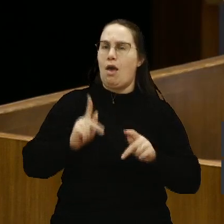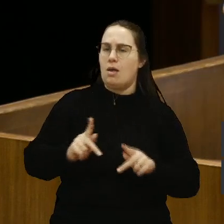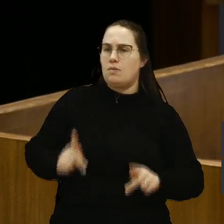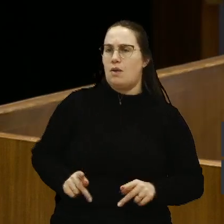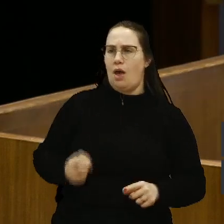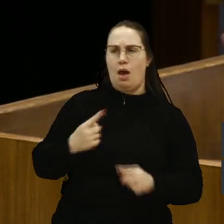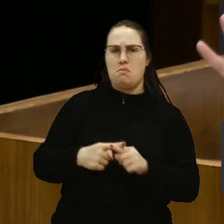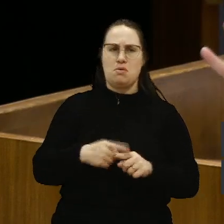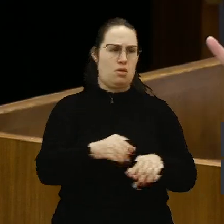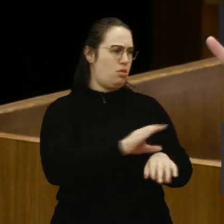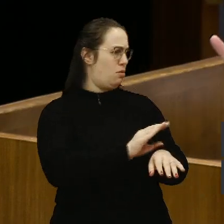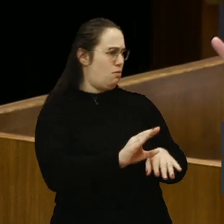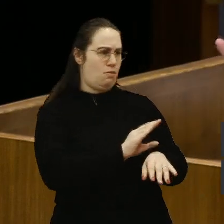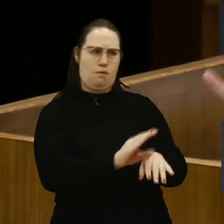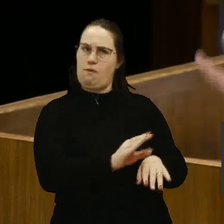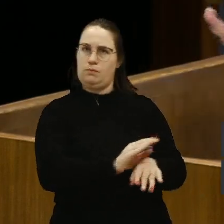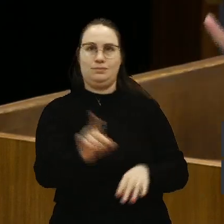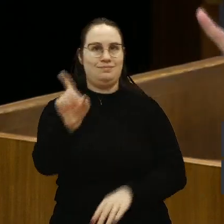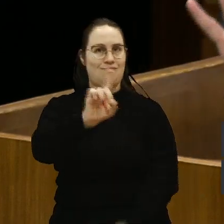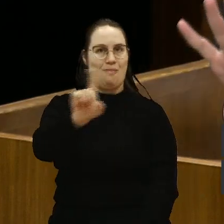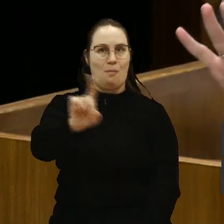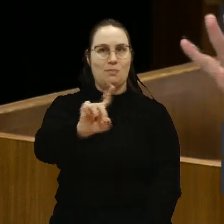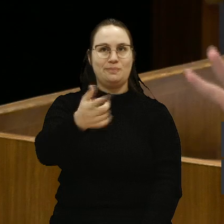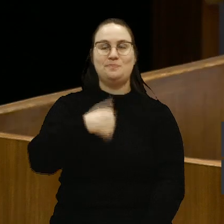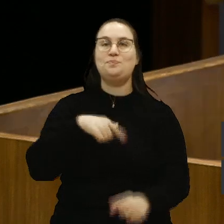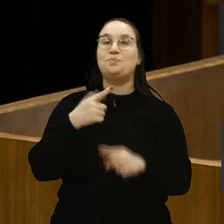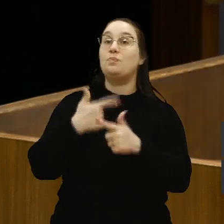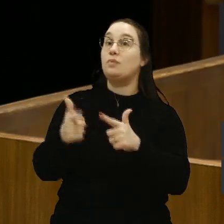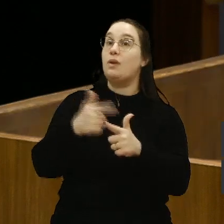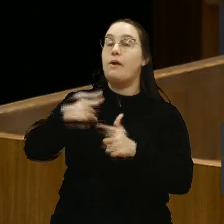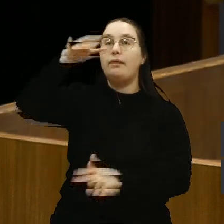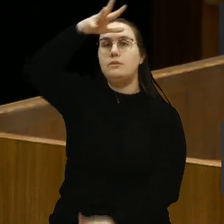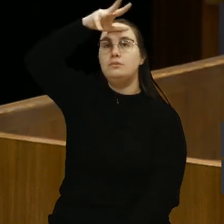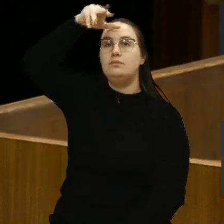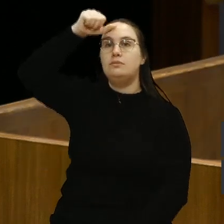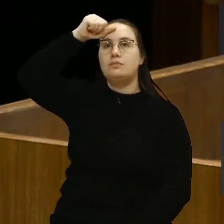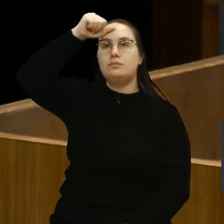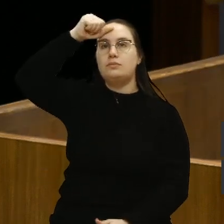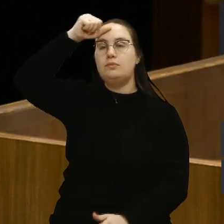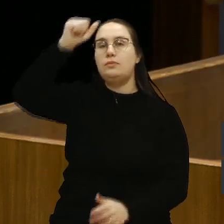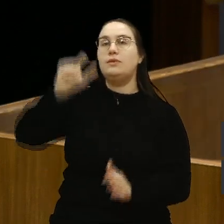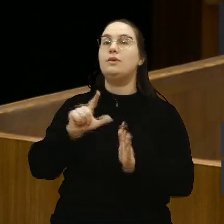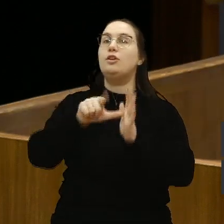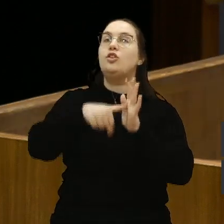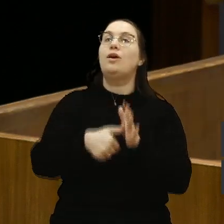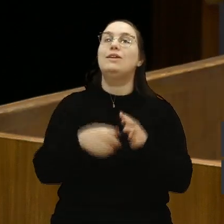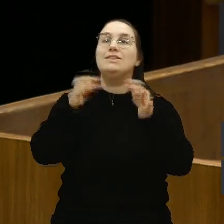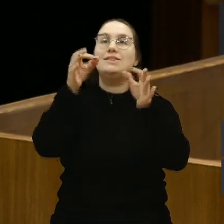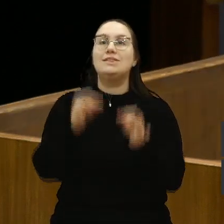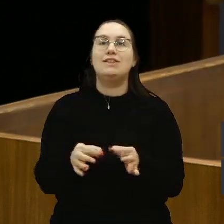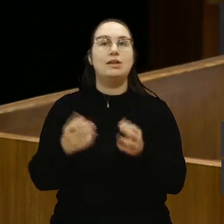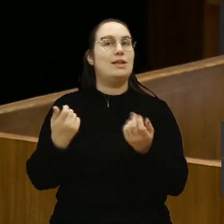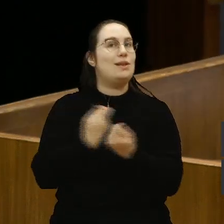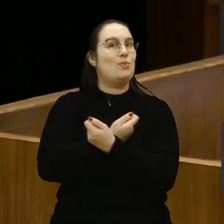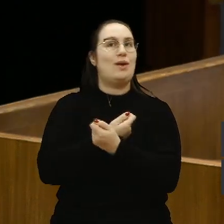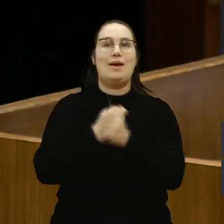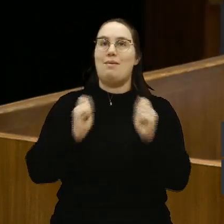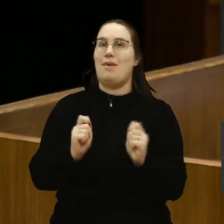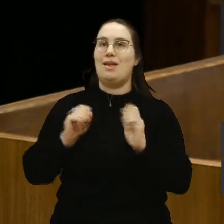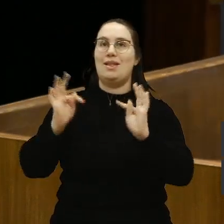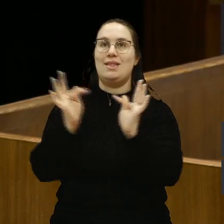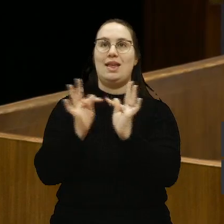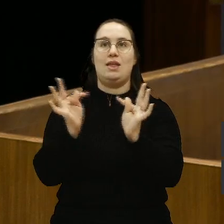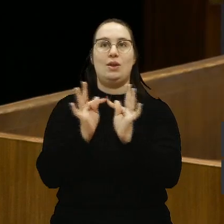é inconstitucional. Não é inconstitucional. O problema da prefeitura é um déficit exatamente numa incapacidade